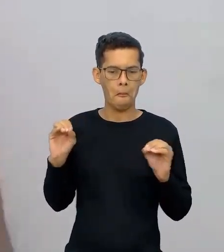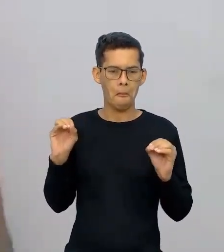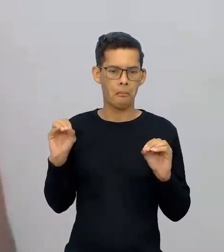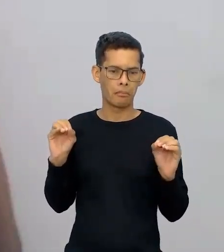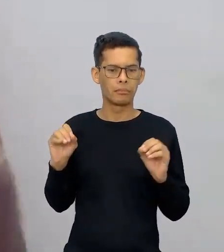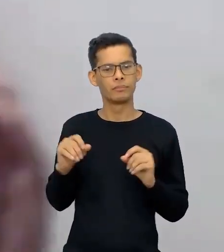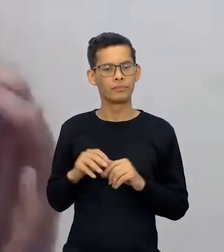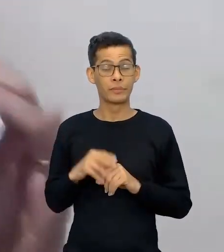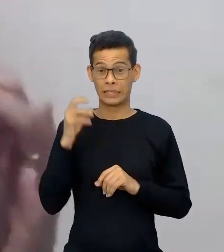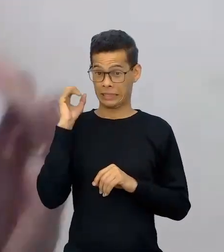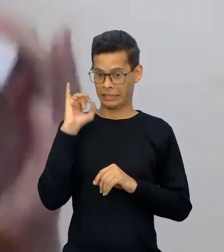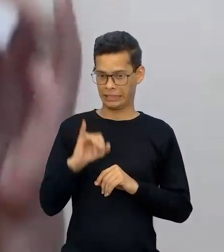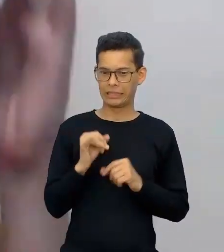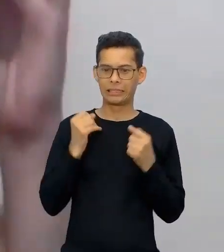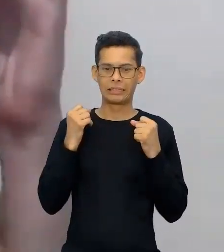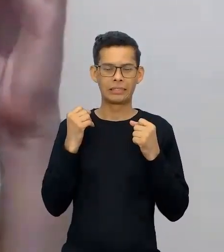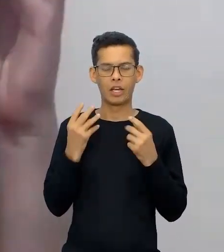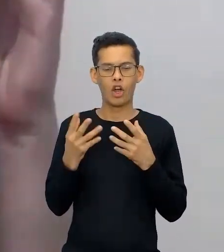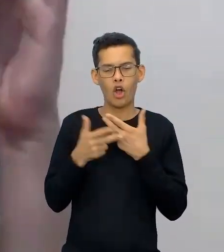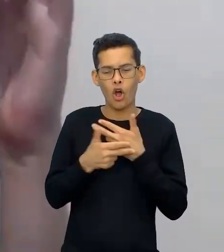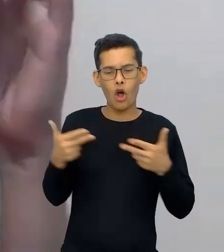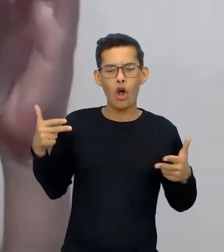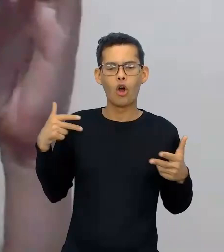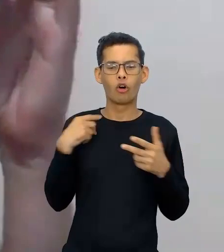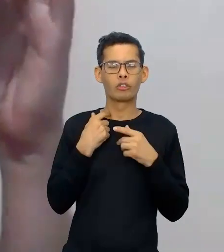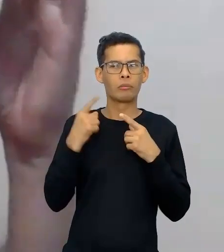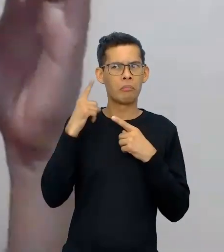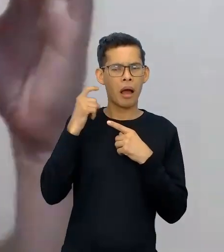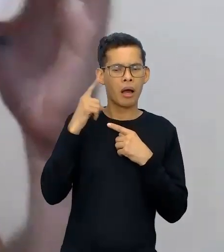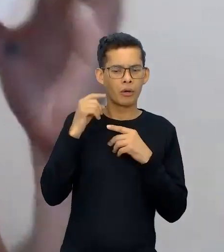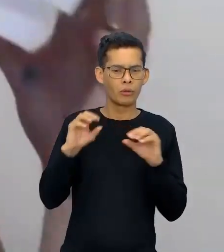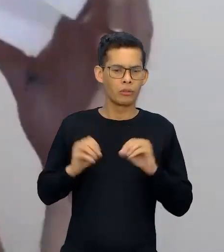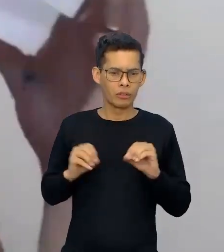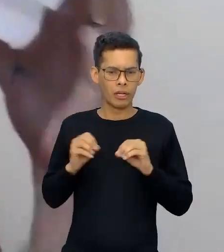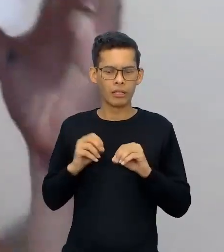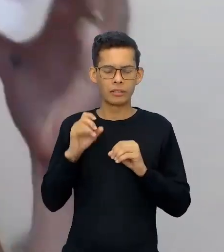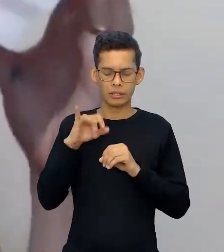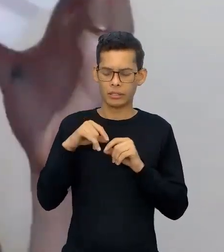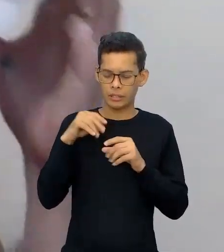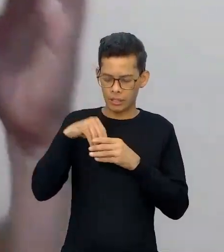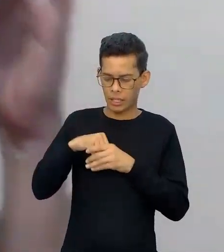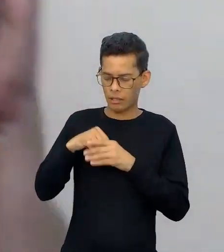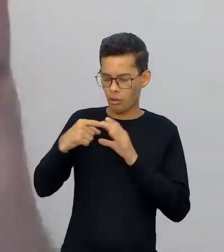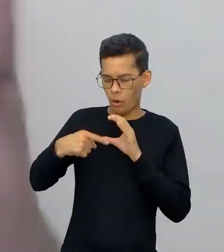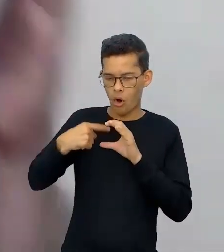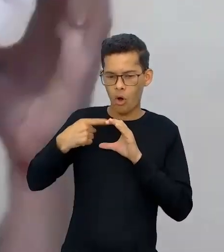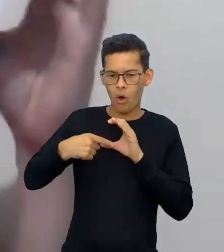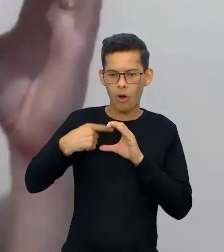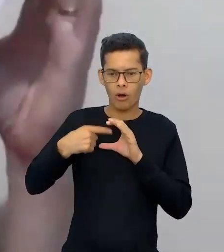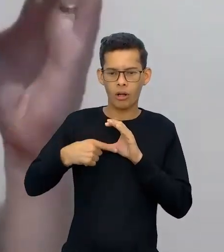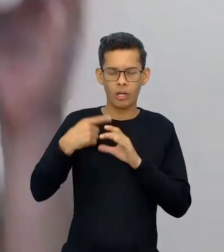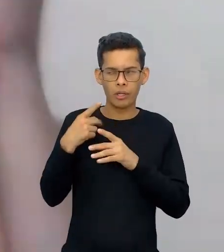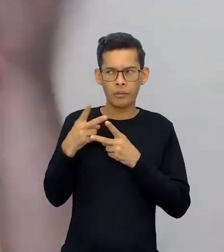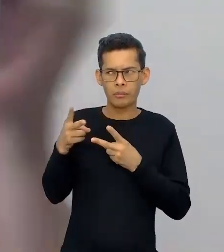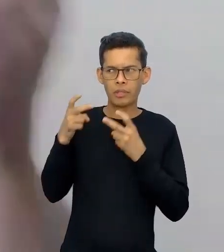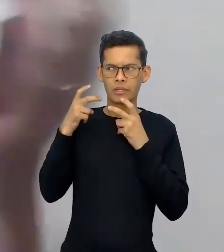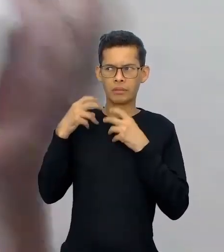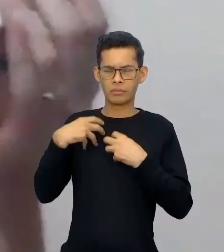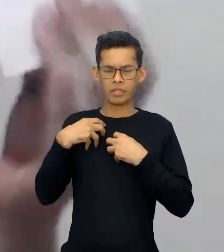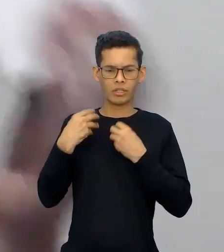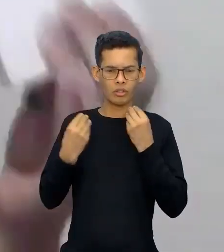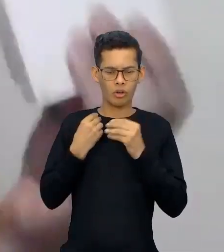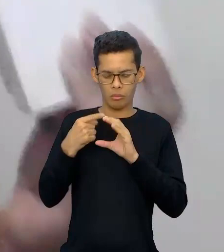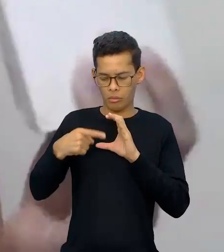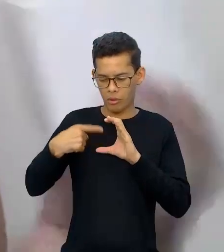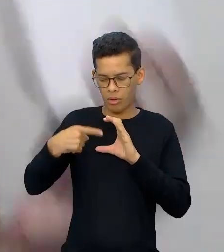você colocar um objeto que talvez não faça muito barulho, mas que pelo menos eles percebam que rola ou se move, ele consegue perceber formato. Nesse